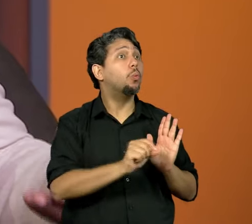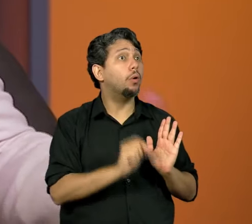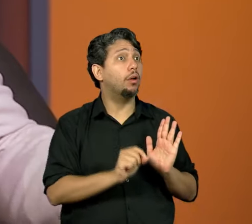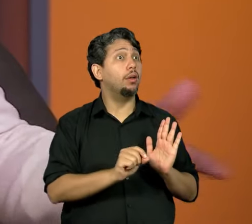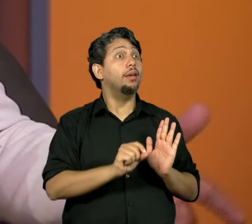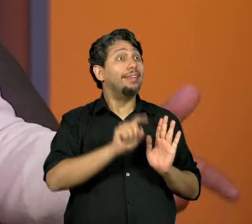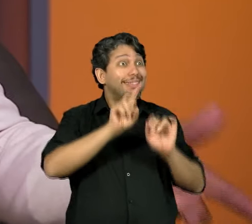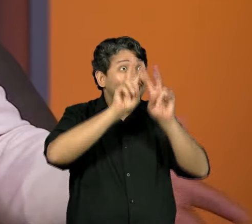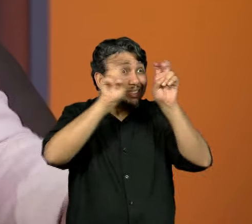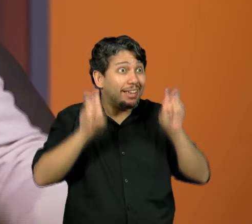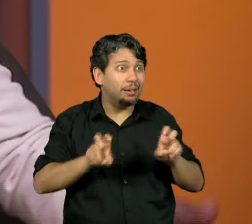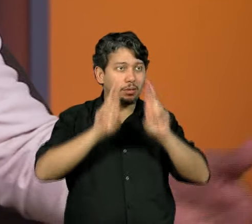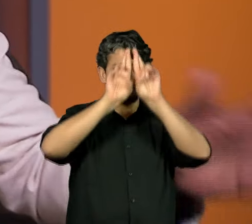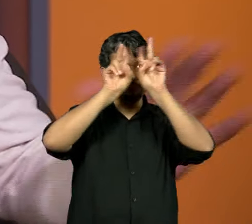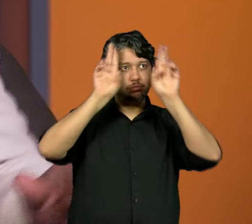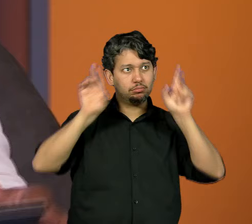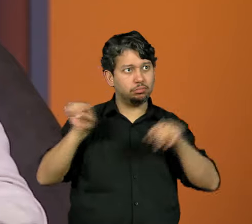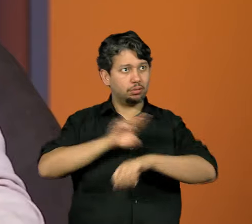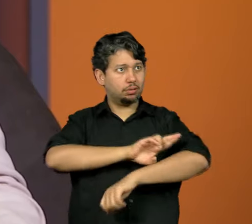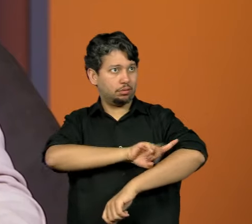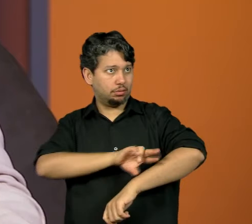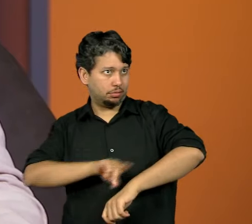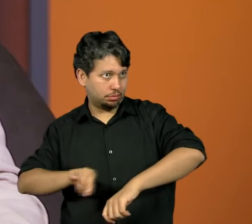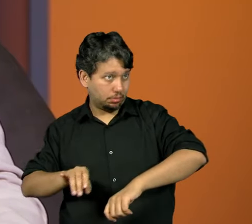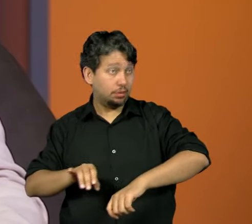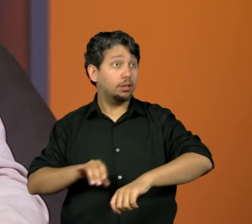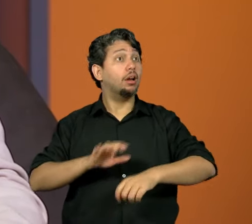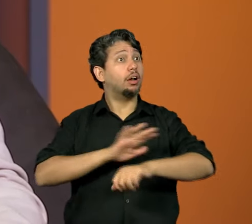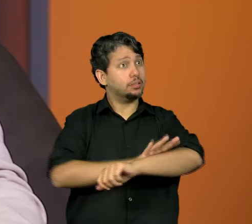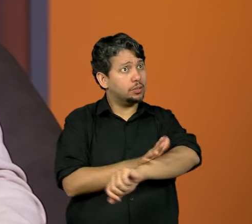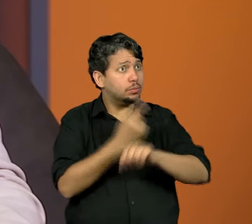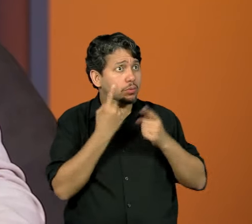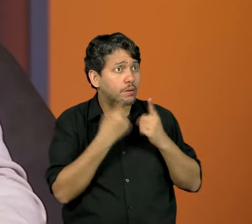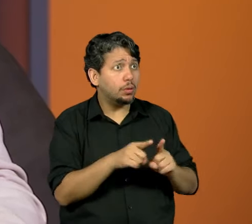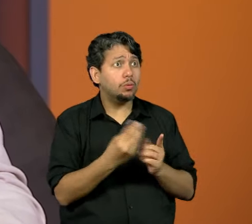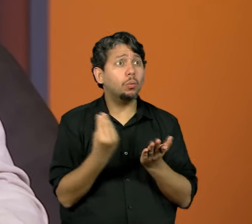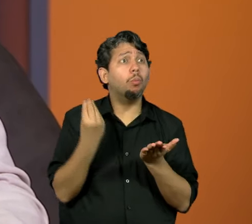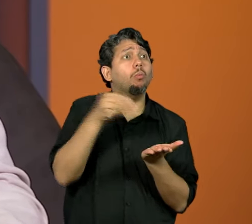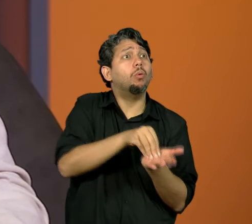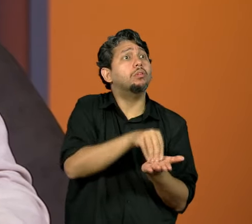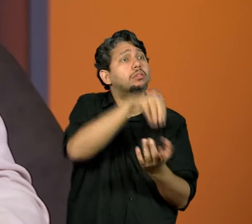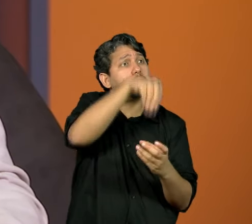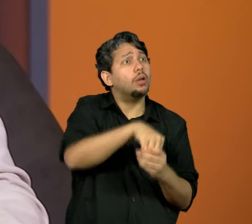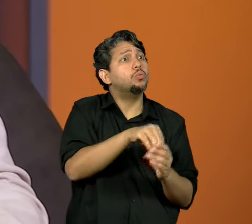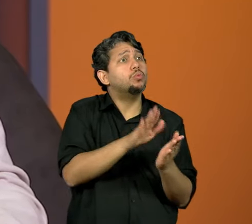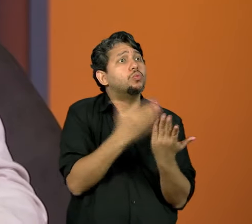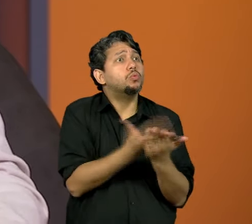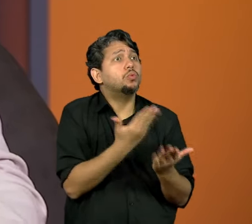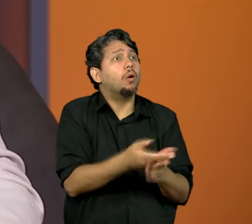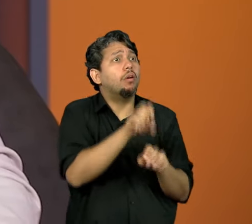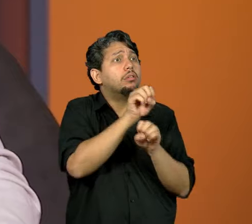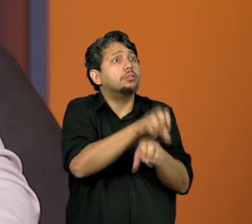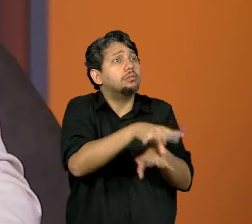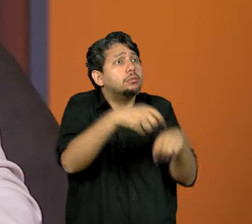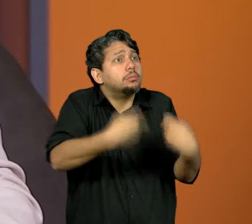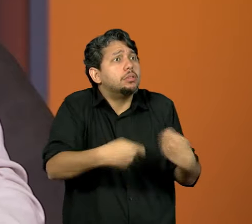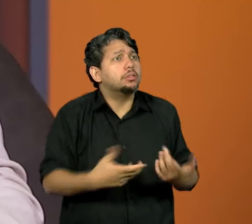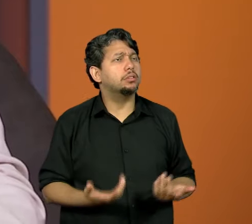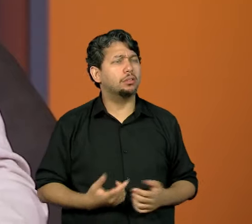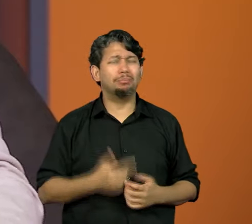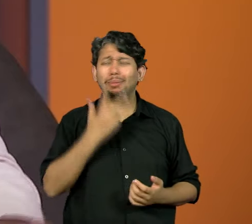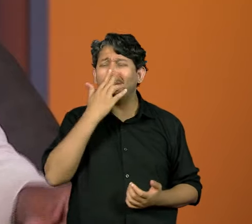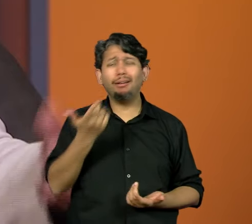abordagens precisam estar dispostas já no processo de socialização e educacional dos jovens. Mas a lei não anda,